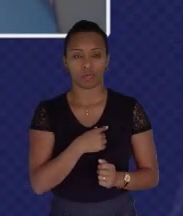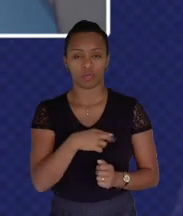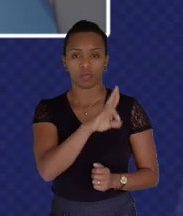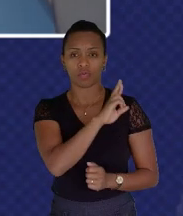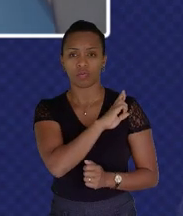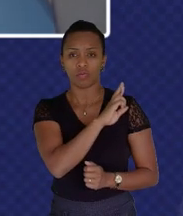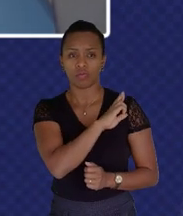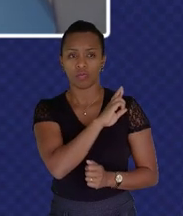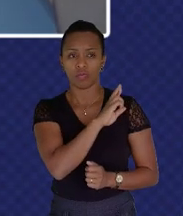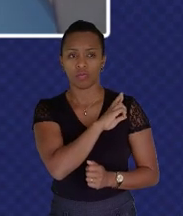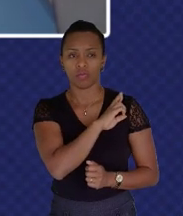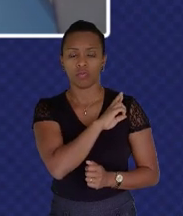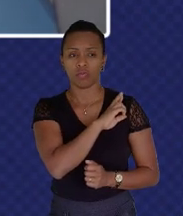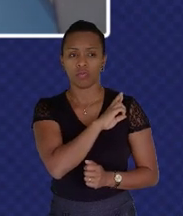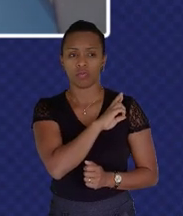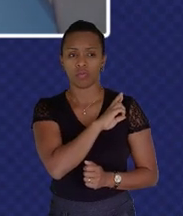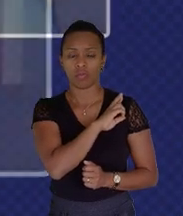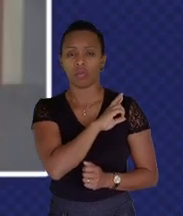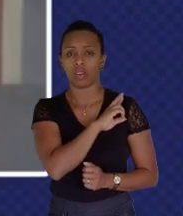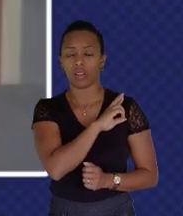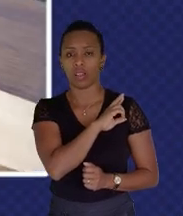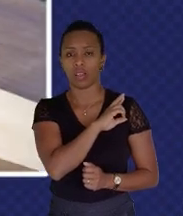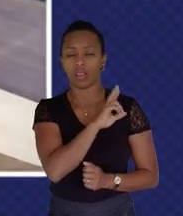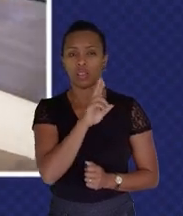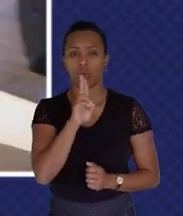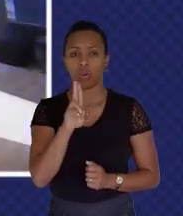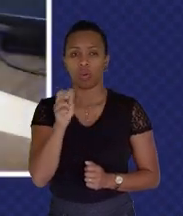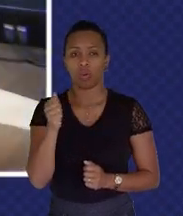AEE Inovates da Arab Emirates.